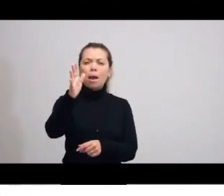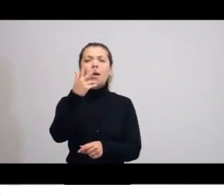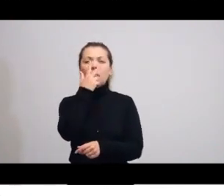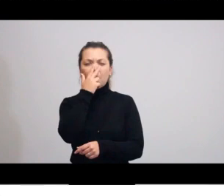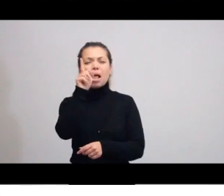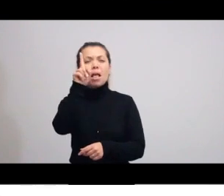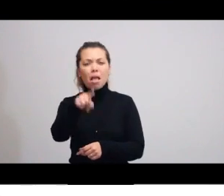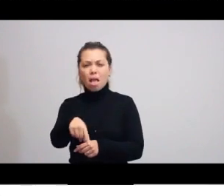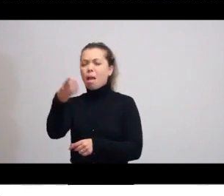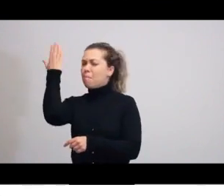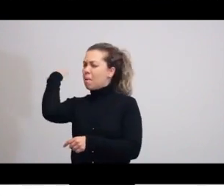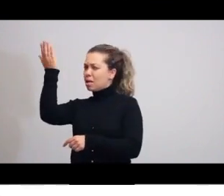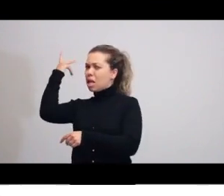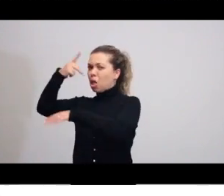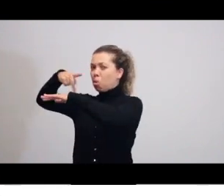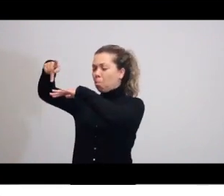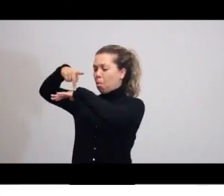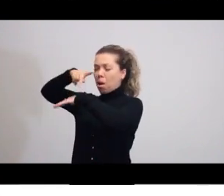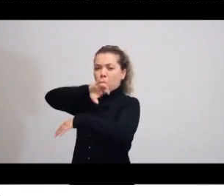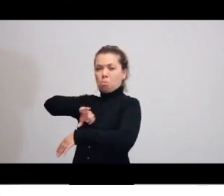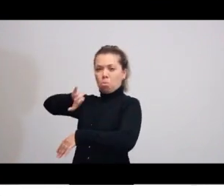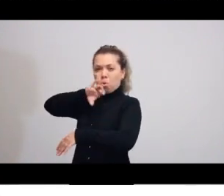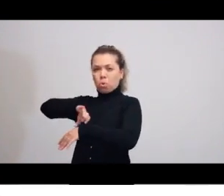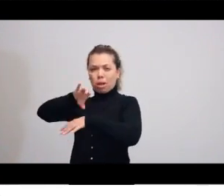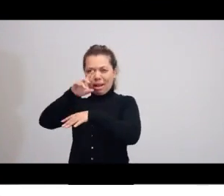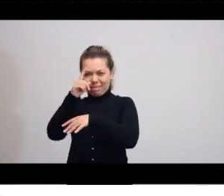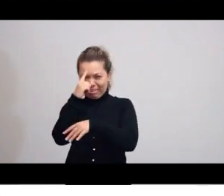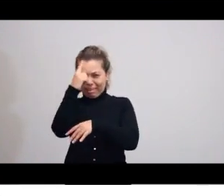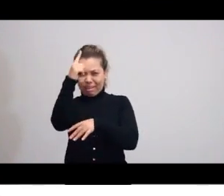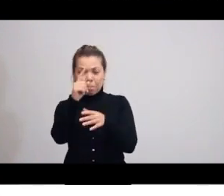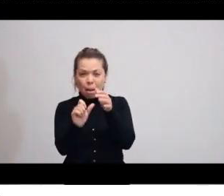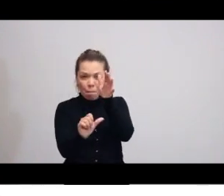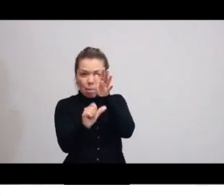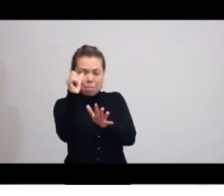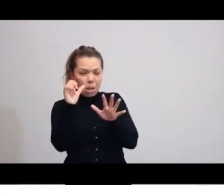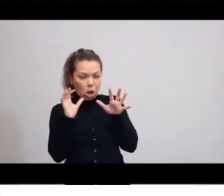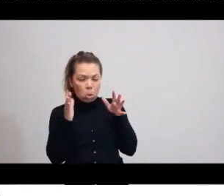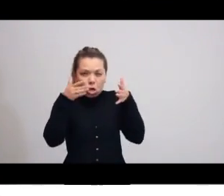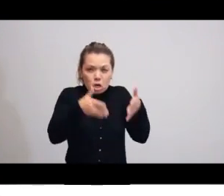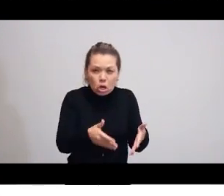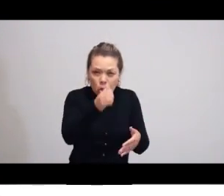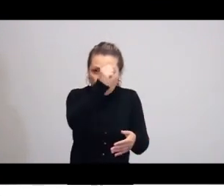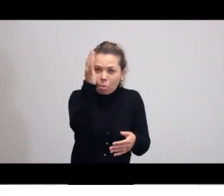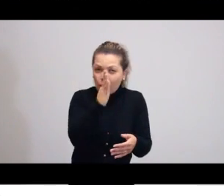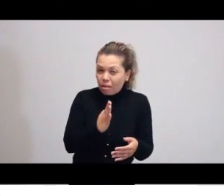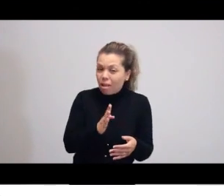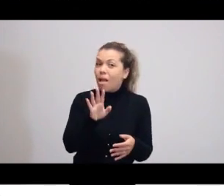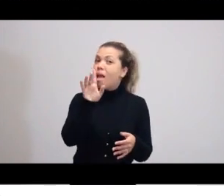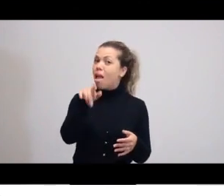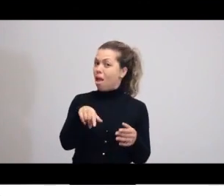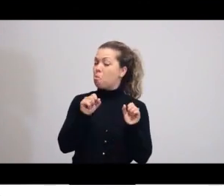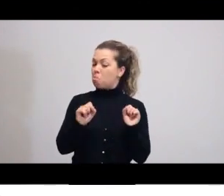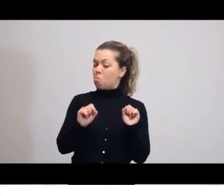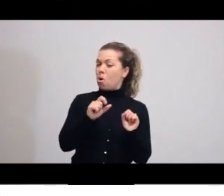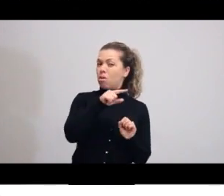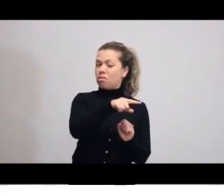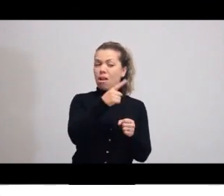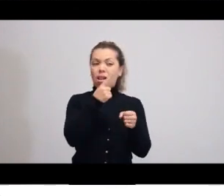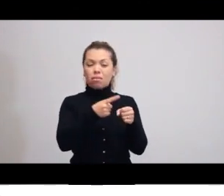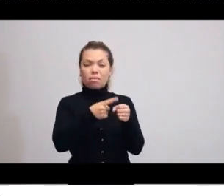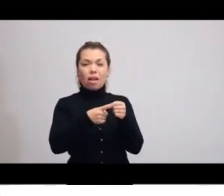na Europa. Dizem também que uma imagem do Bom Jesus veio do mar e escolheu Iguape como morada, já em meados do